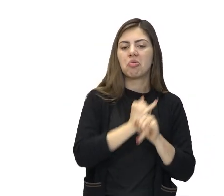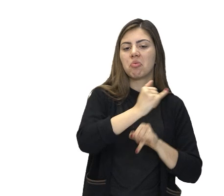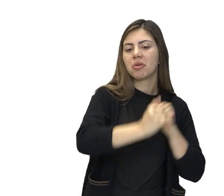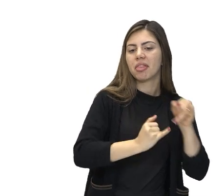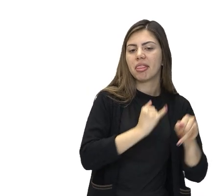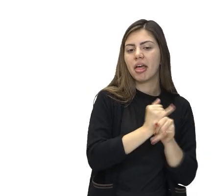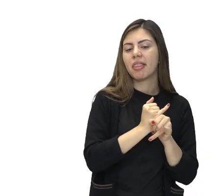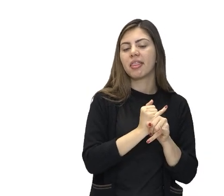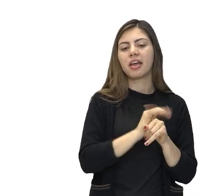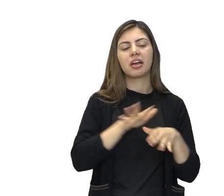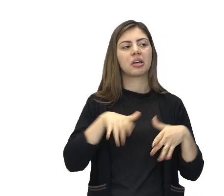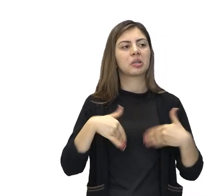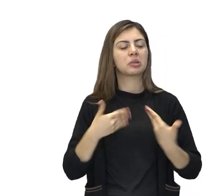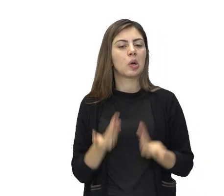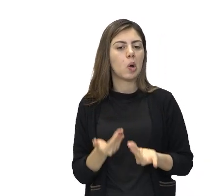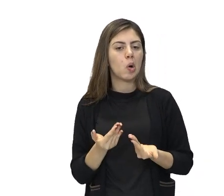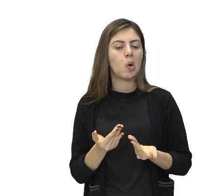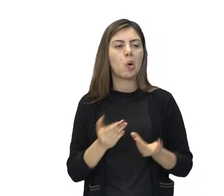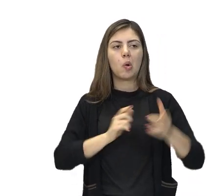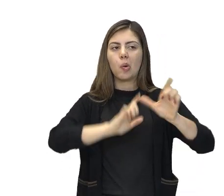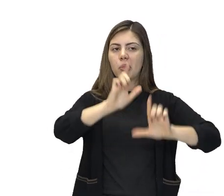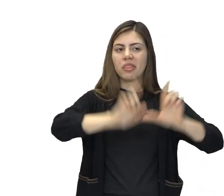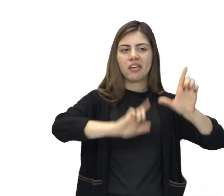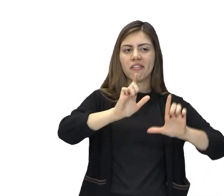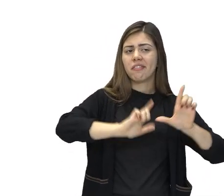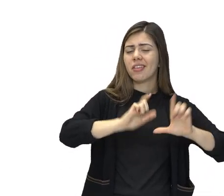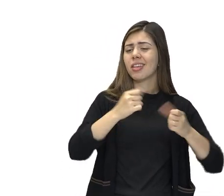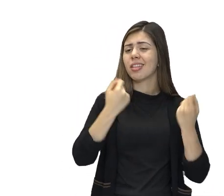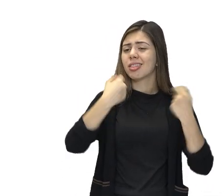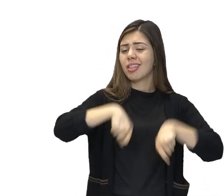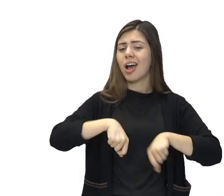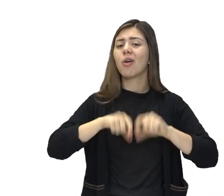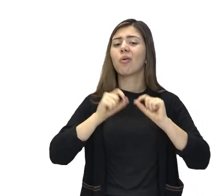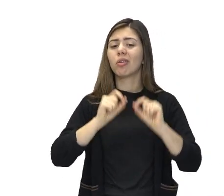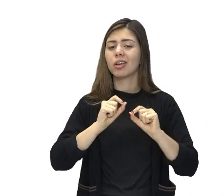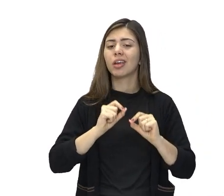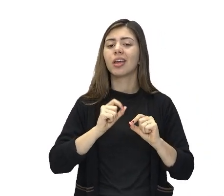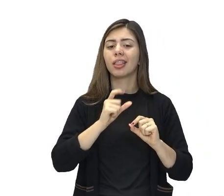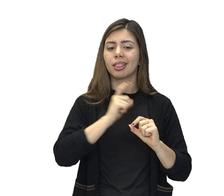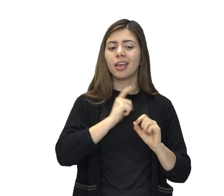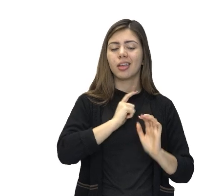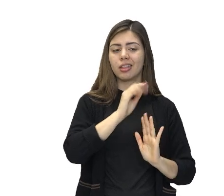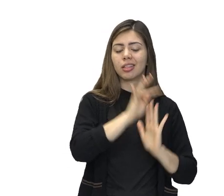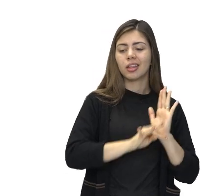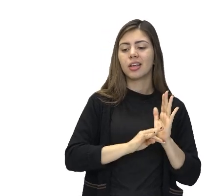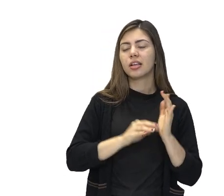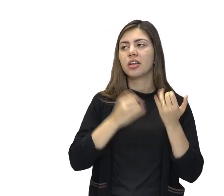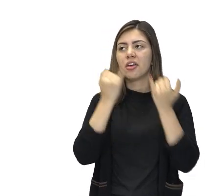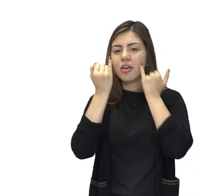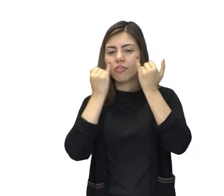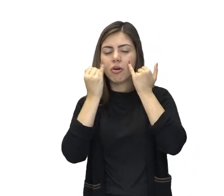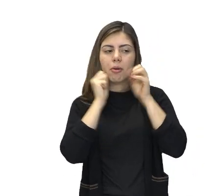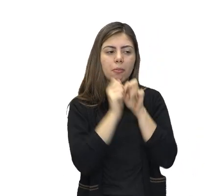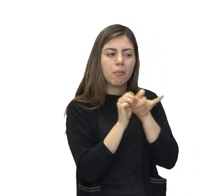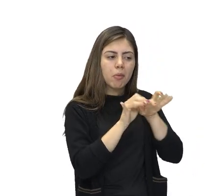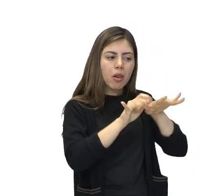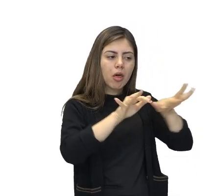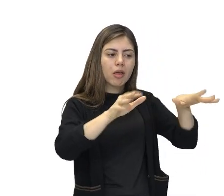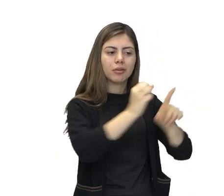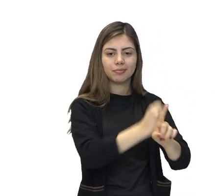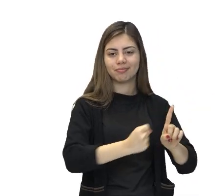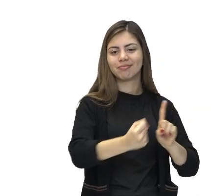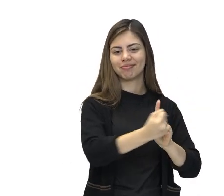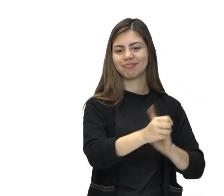internet, através da televisão, eu tenho aí textos que vão circular para cumprir essa